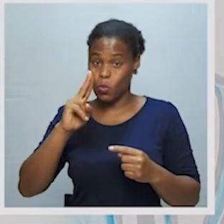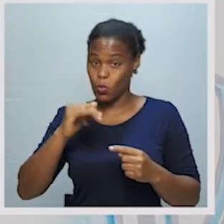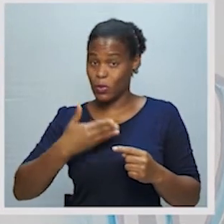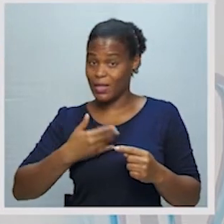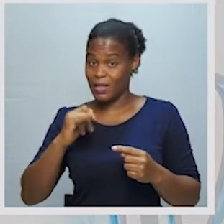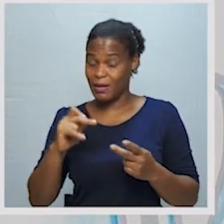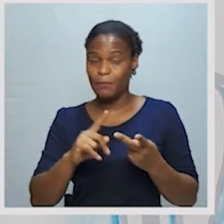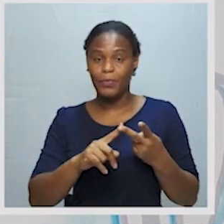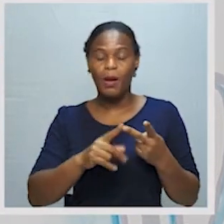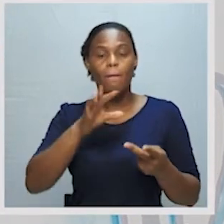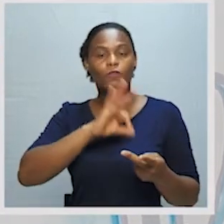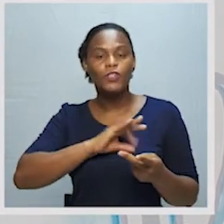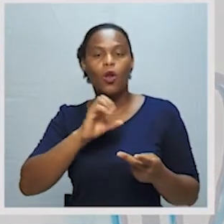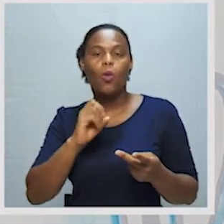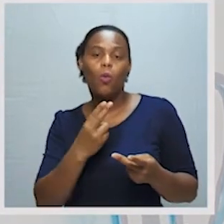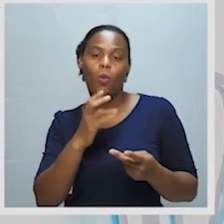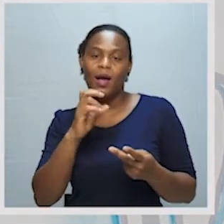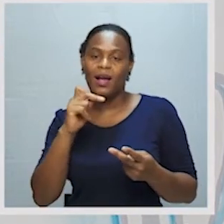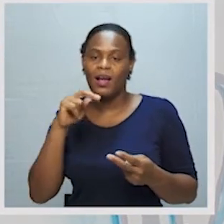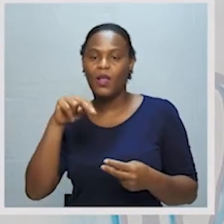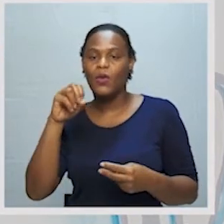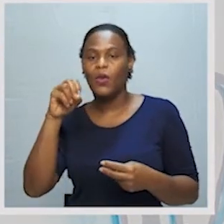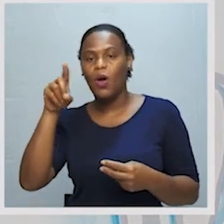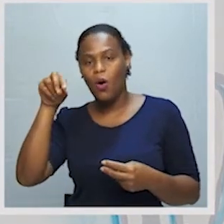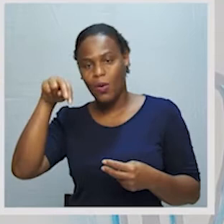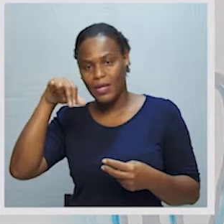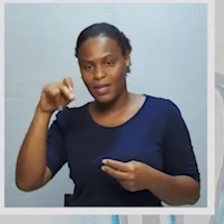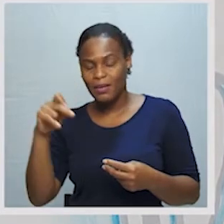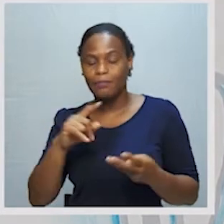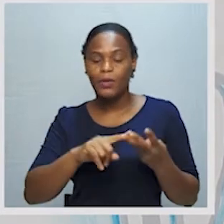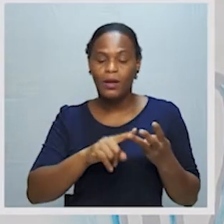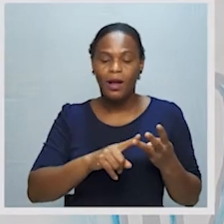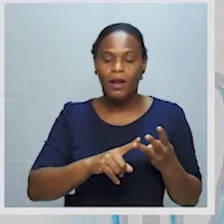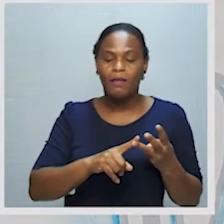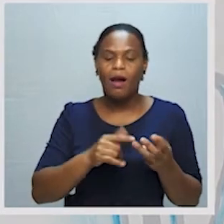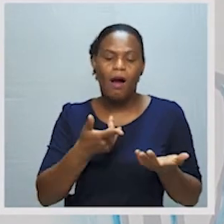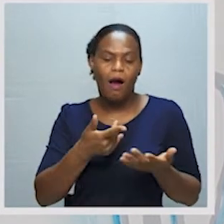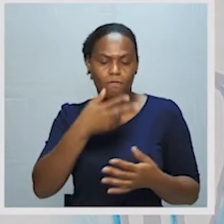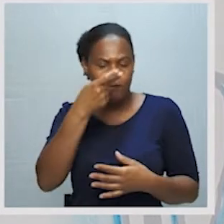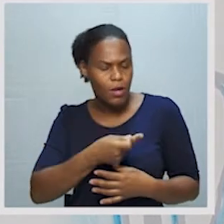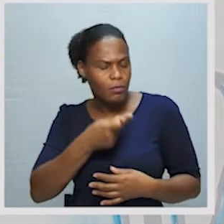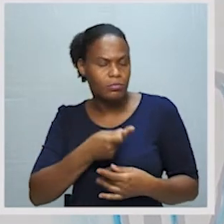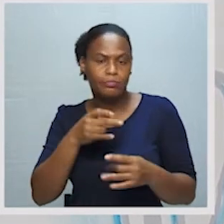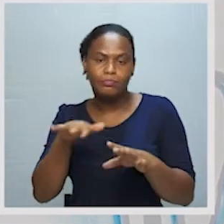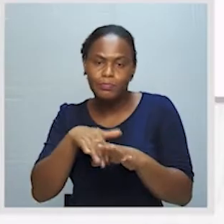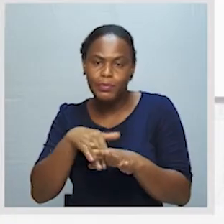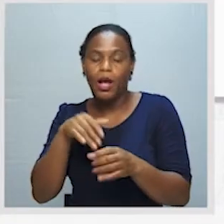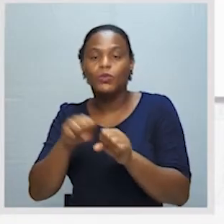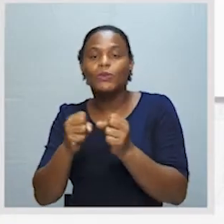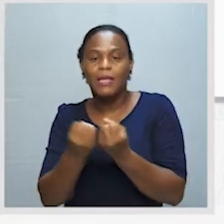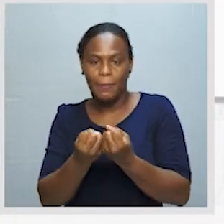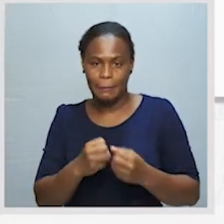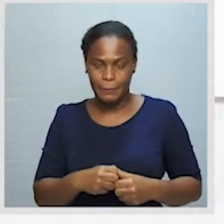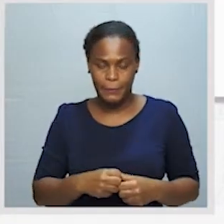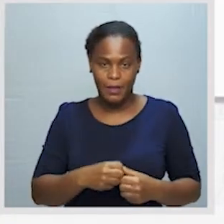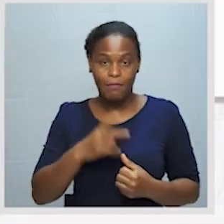ou canónica e a vertente de afirmação ou intervenção social. Vamos